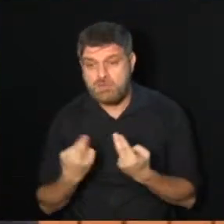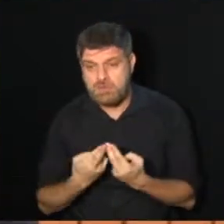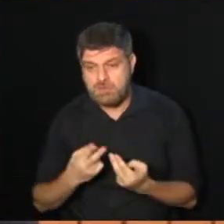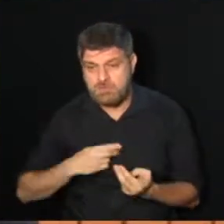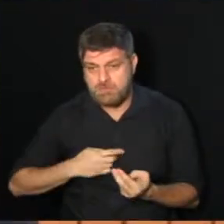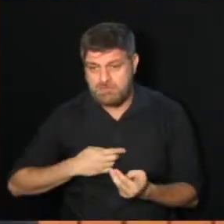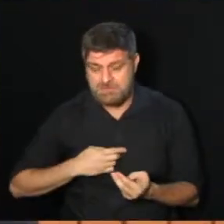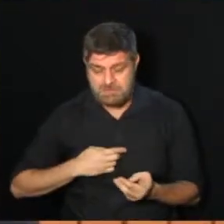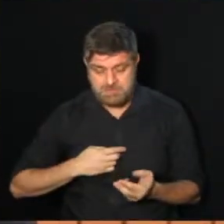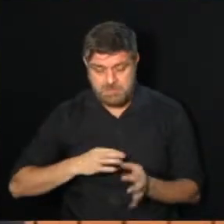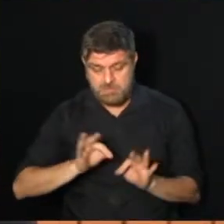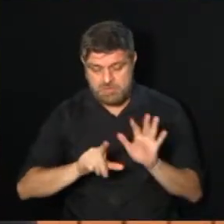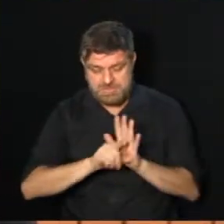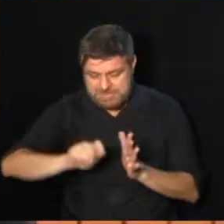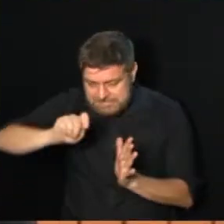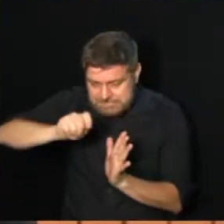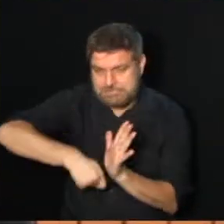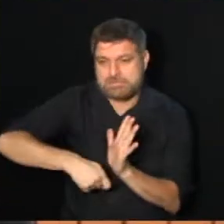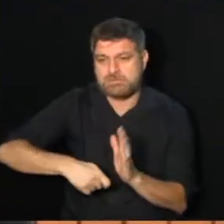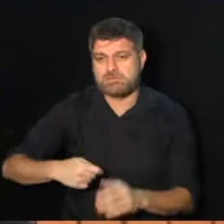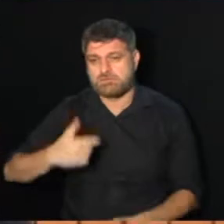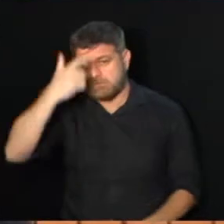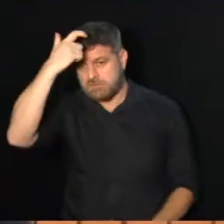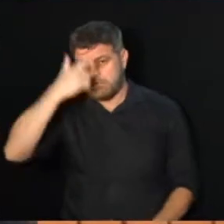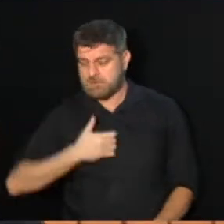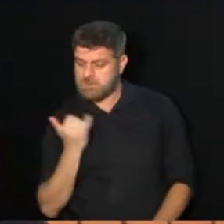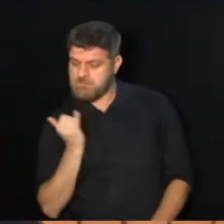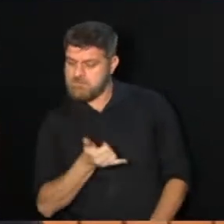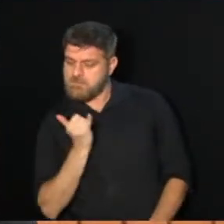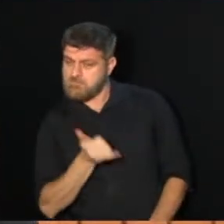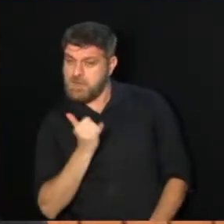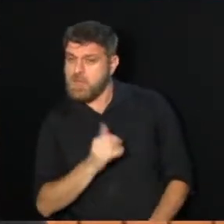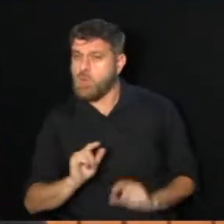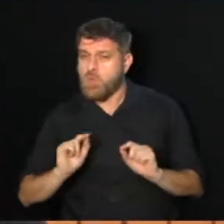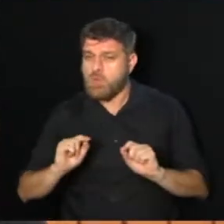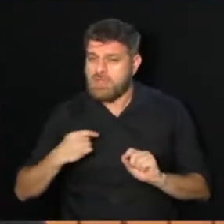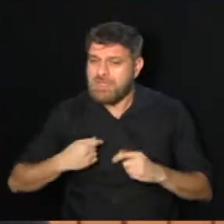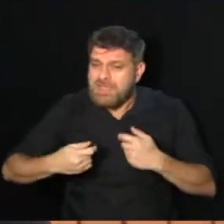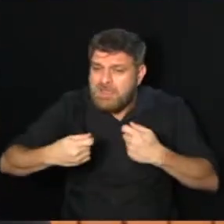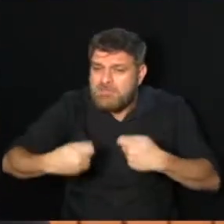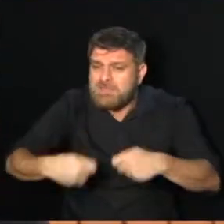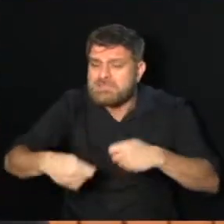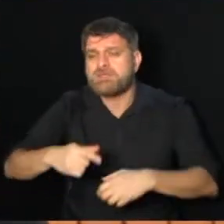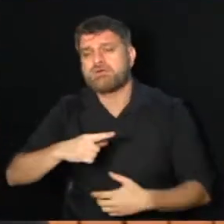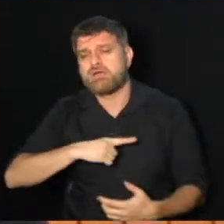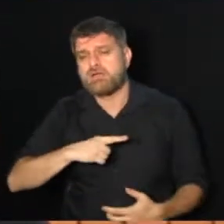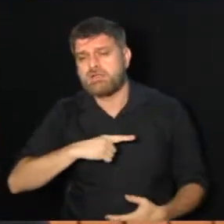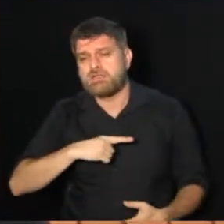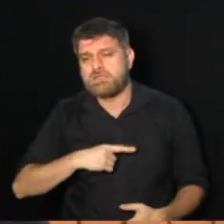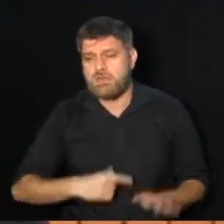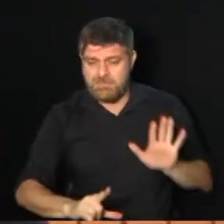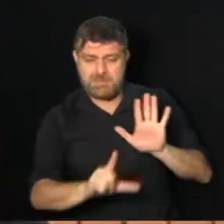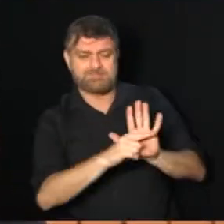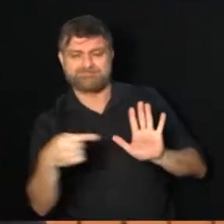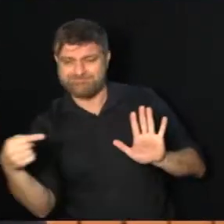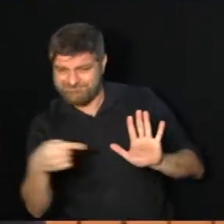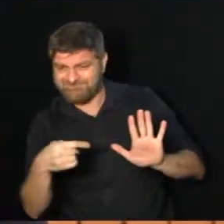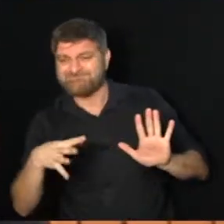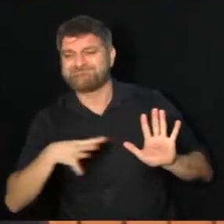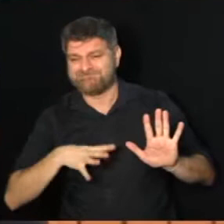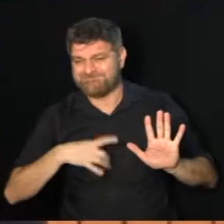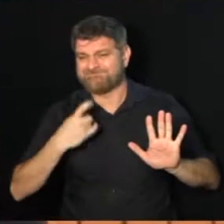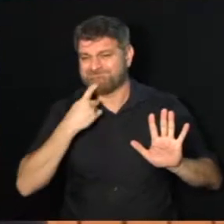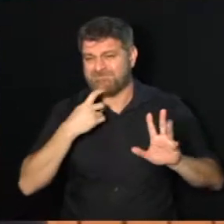assinatura desse projeto, e nós falávamos da necessidade de ter uma lei municipal